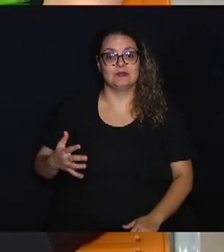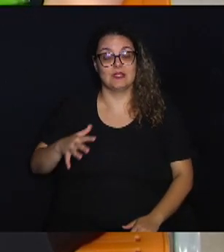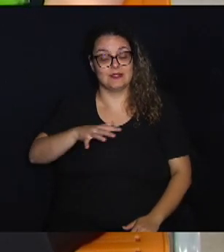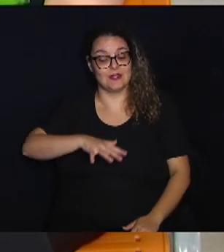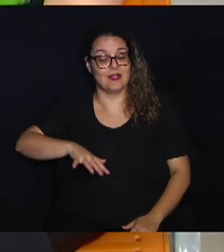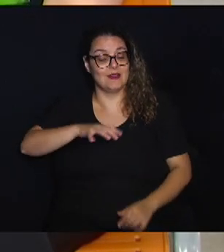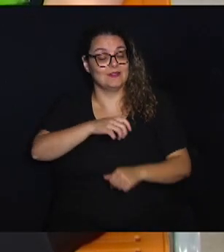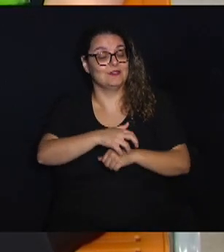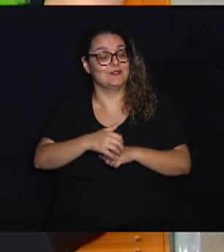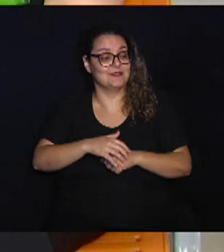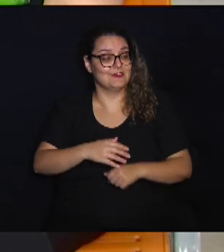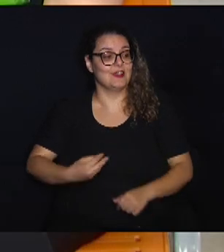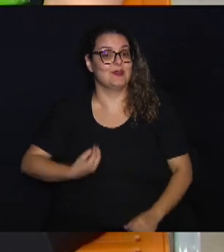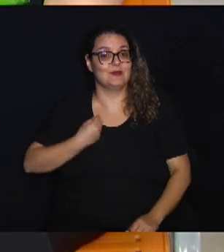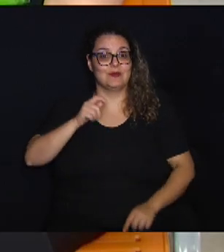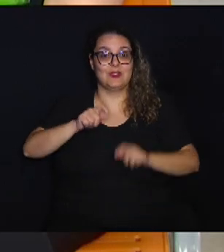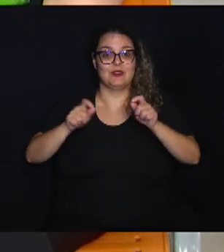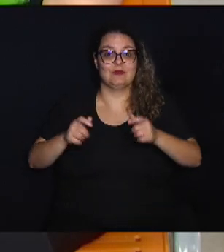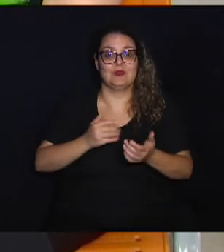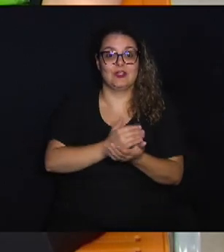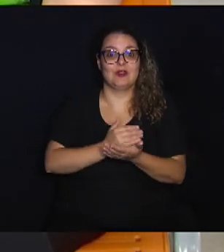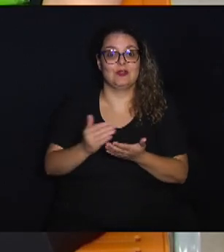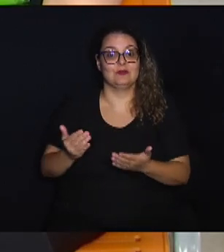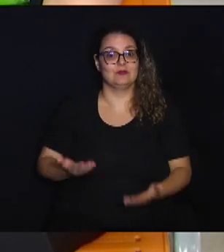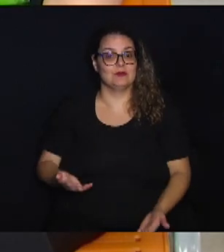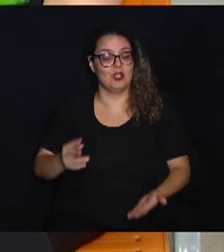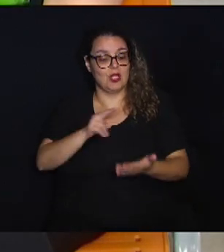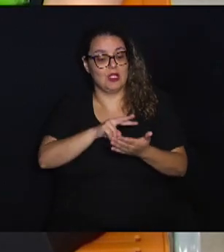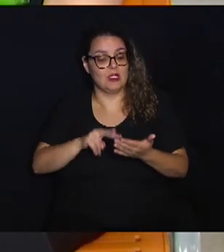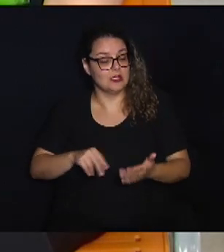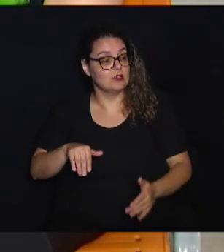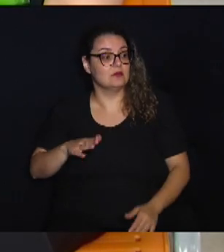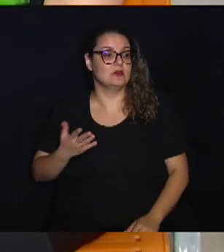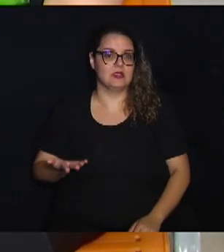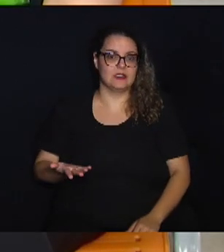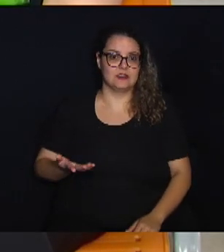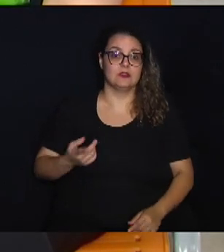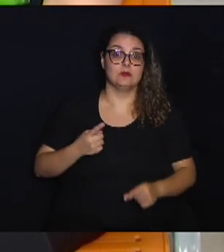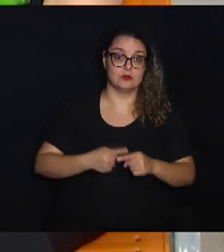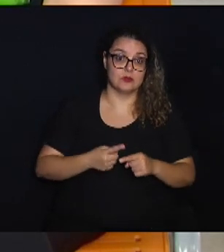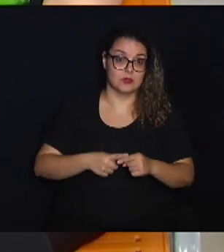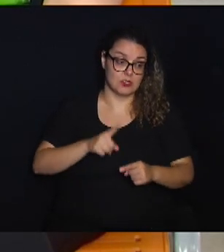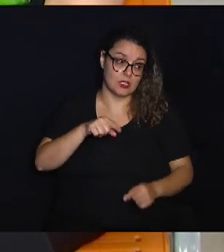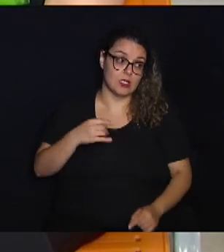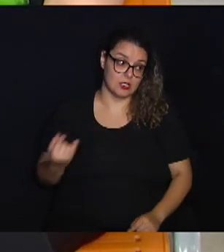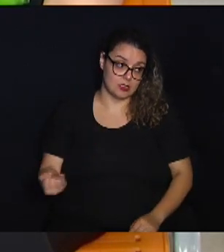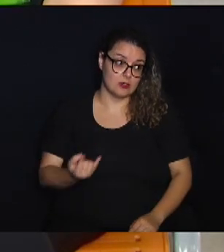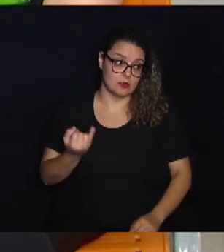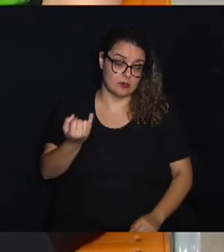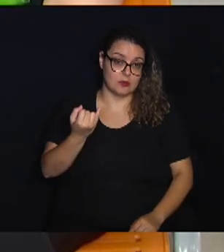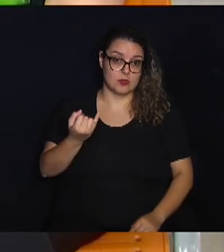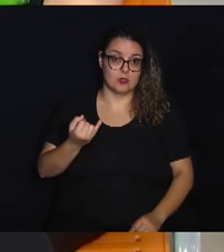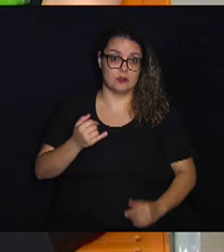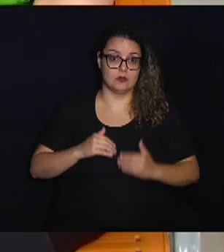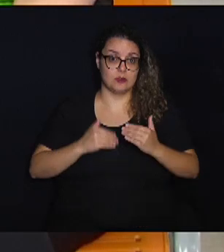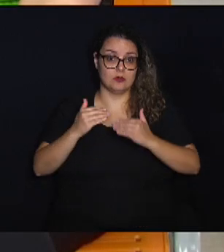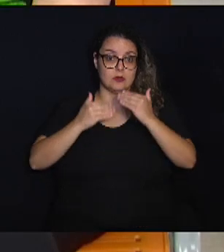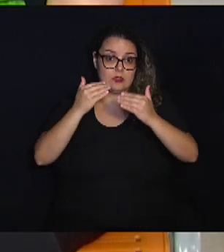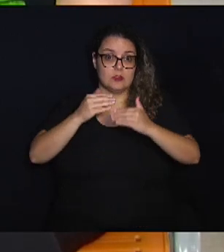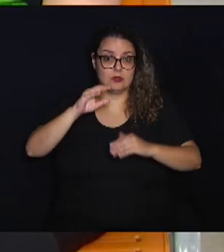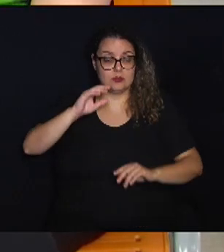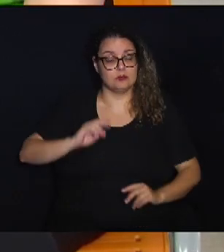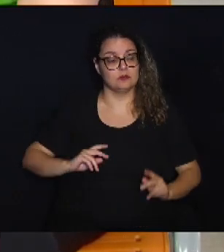gente vive, para a galera começar a ler mais, cada vez mais, porque isso é fundamental aí no crescimento do ser